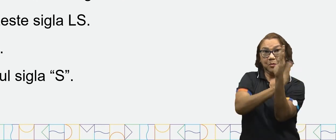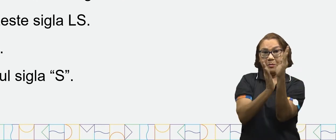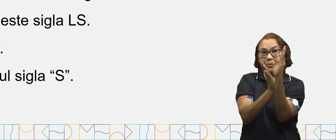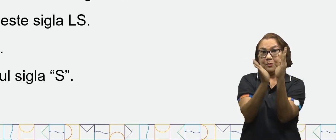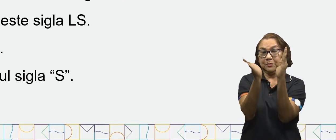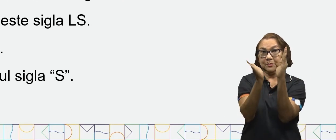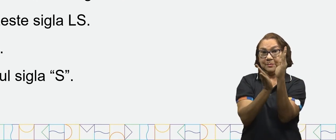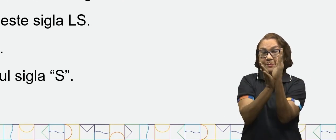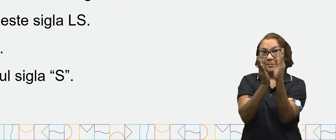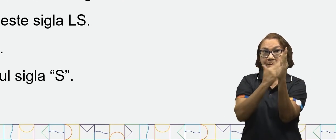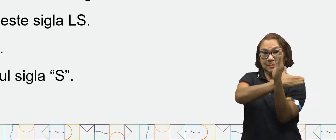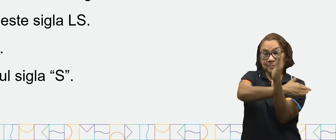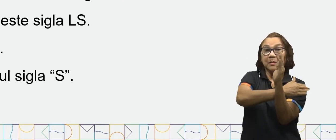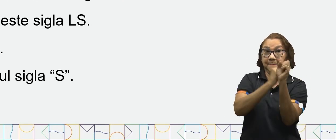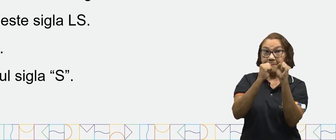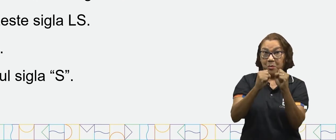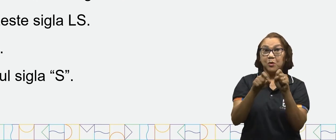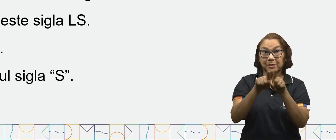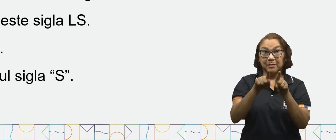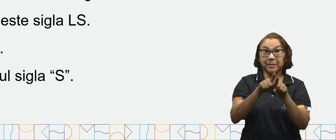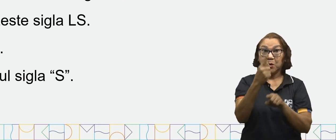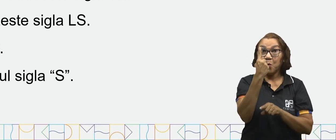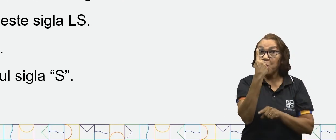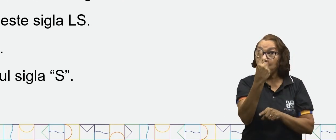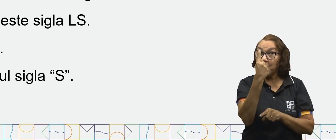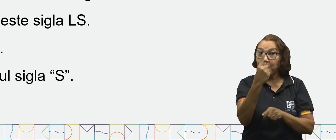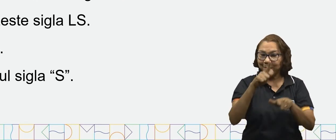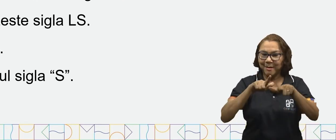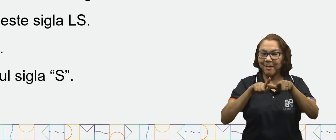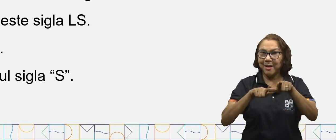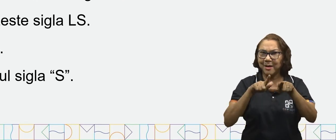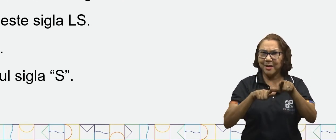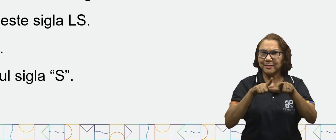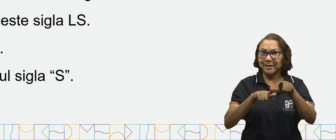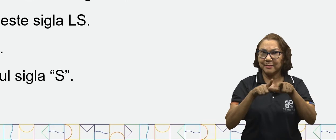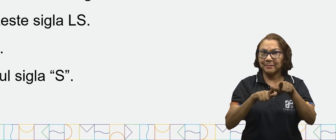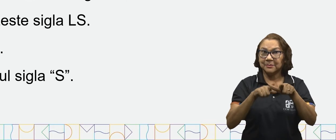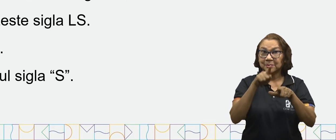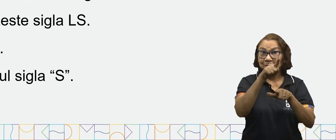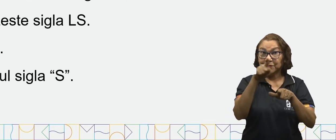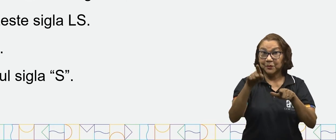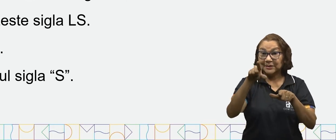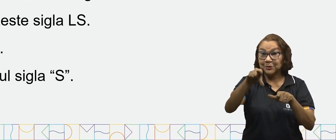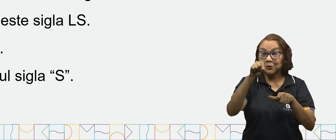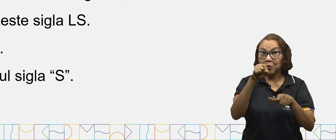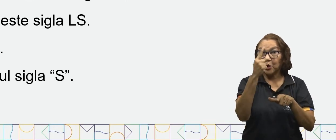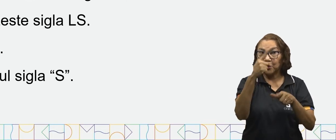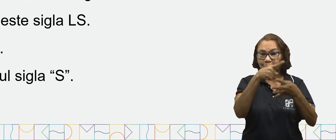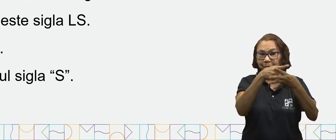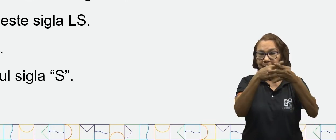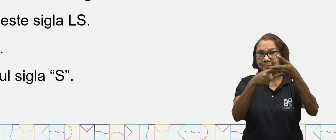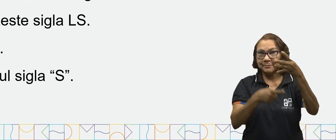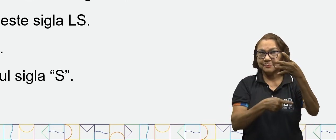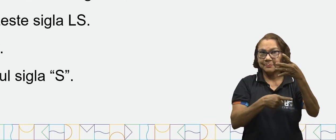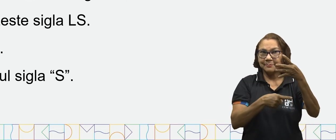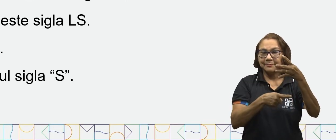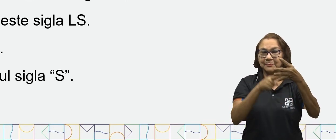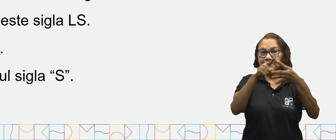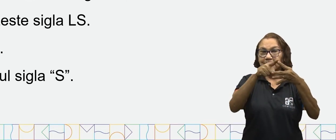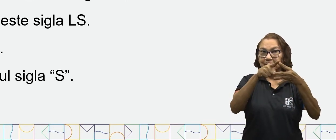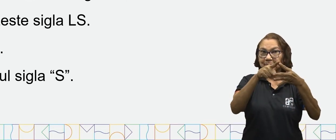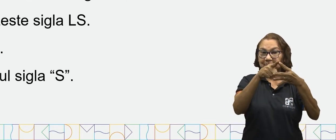Isso mesmo, letra C, rosa dos ventos. Parabéns! Vamos para a atividade 2. No Brasil,